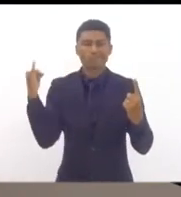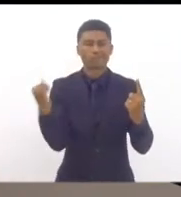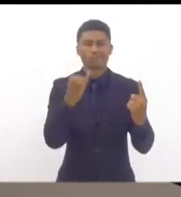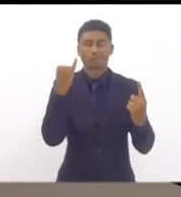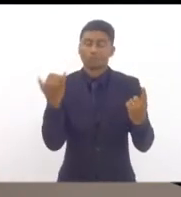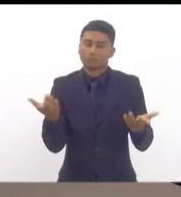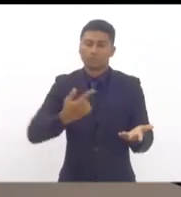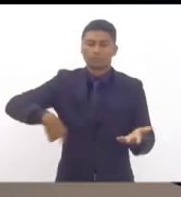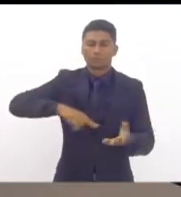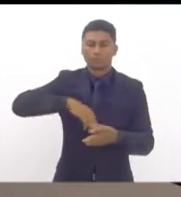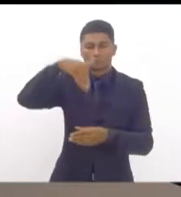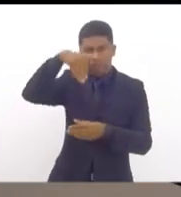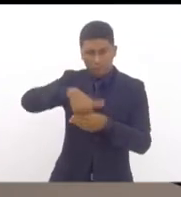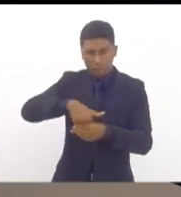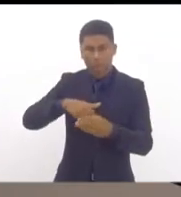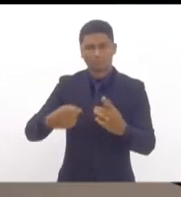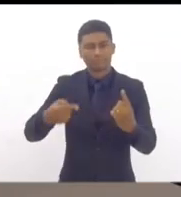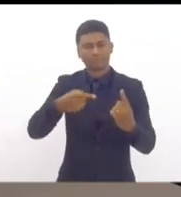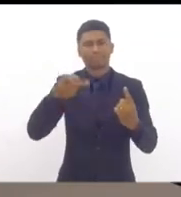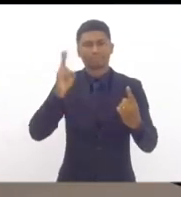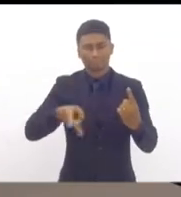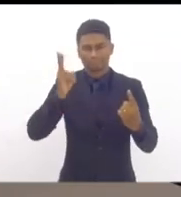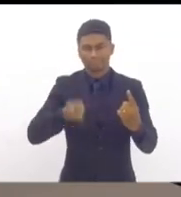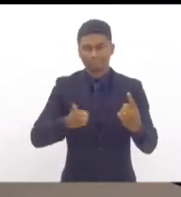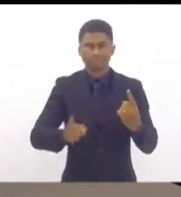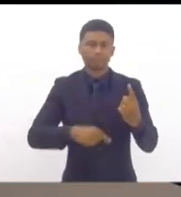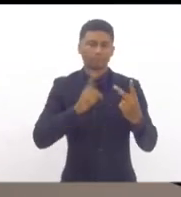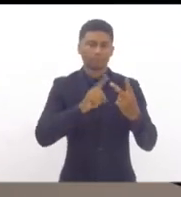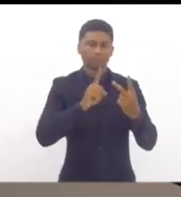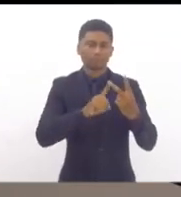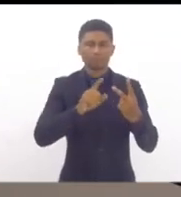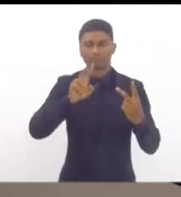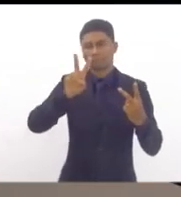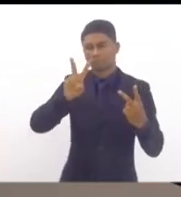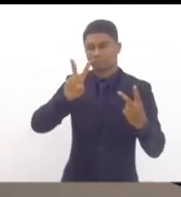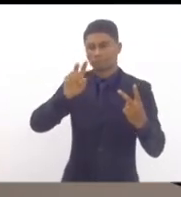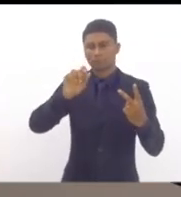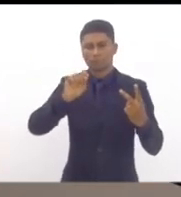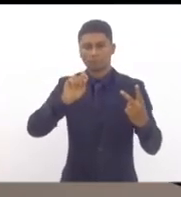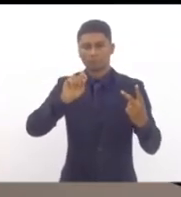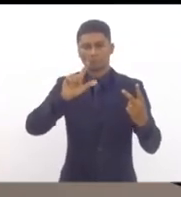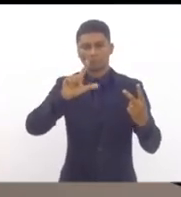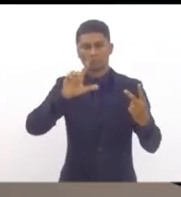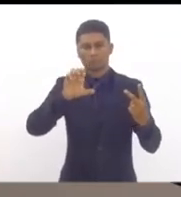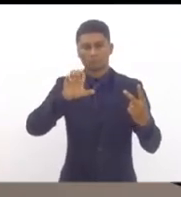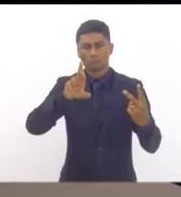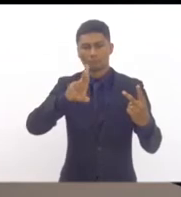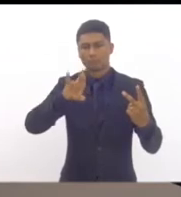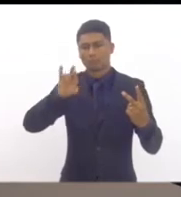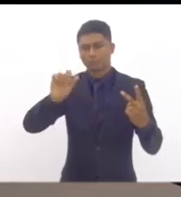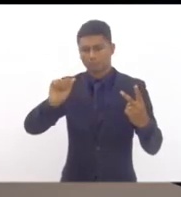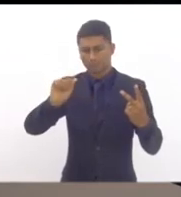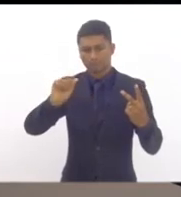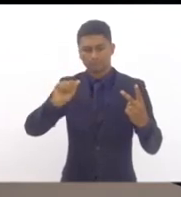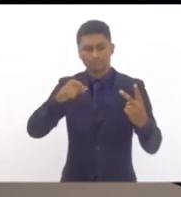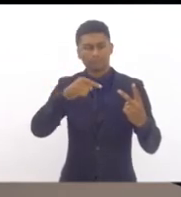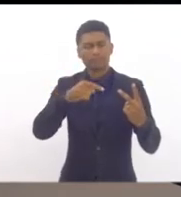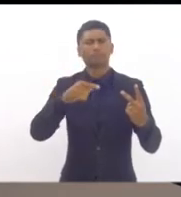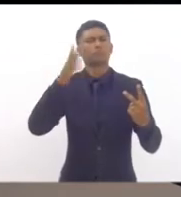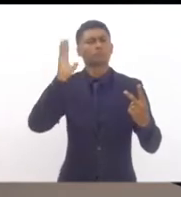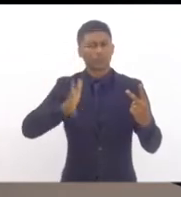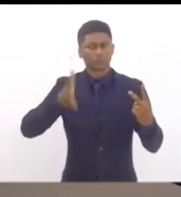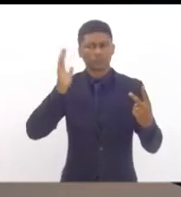pela recondução. O nosso segundo voto vai para a Valéria Pedro. É um voto repetido. A gente já votou na